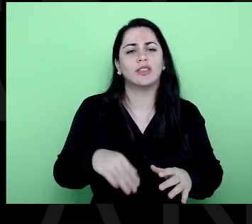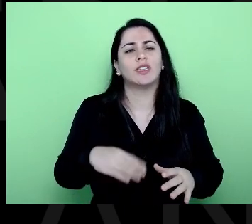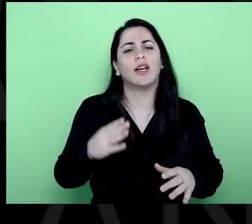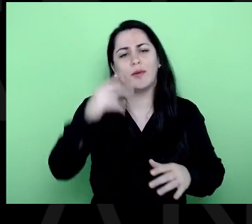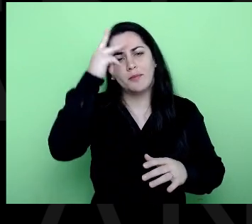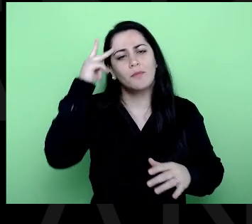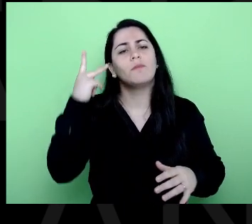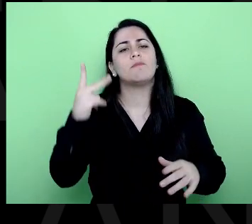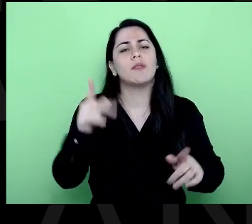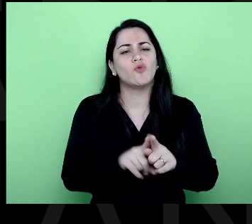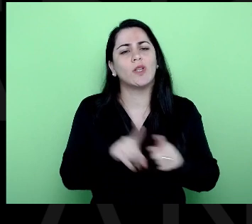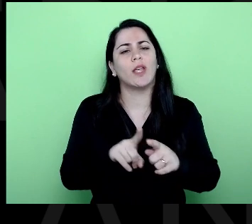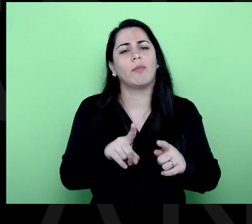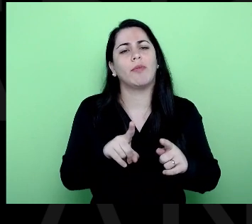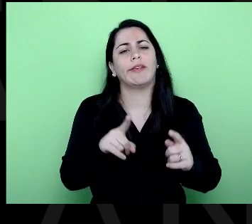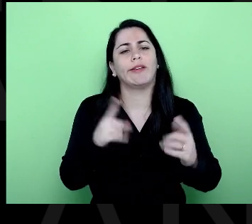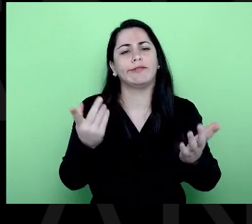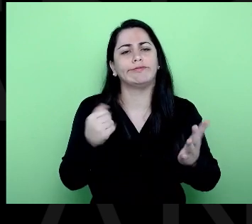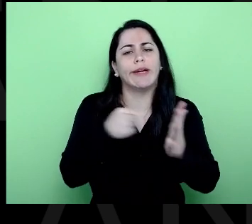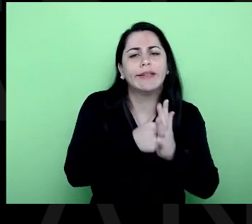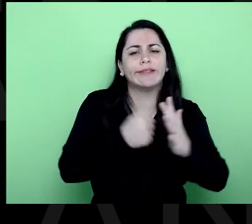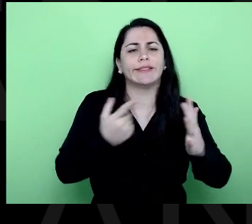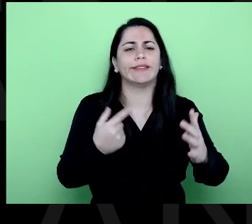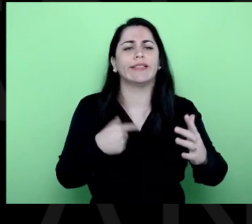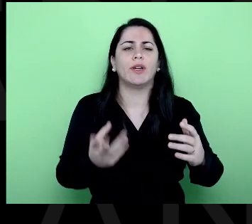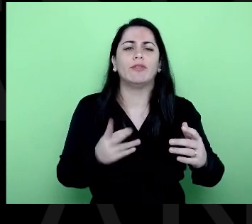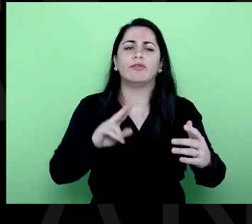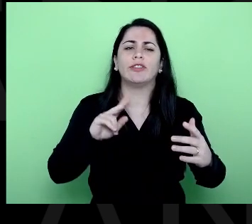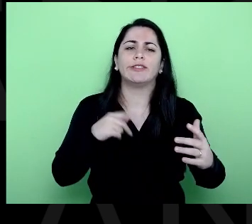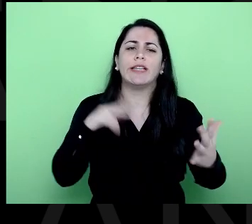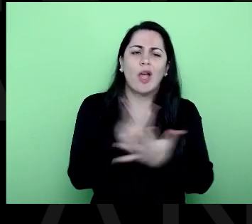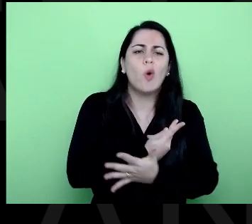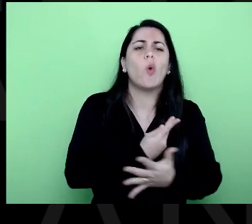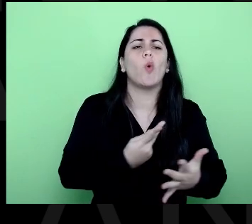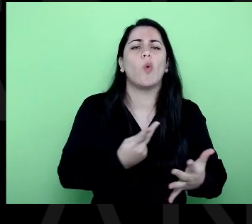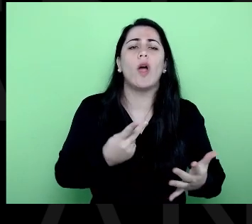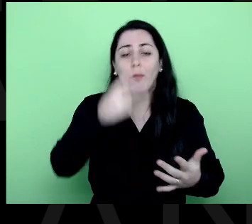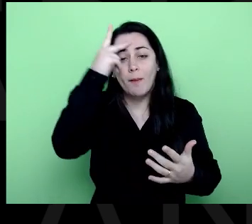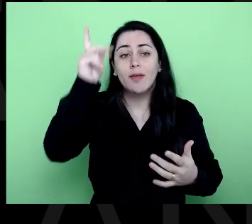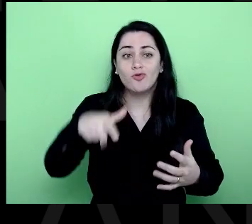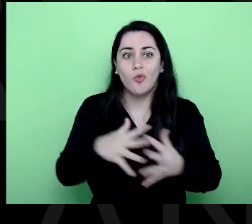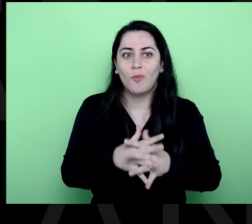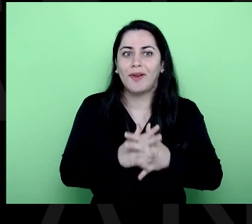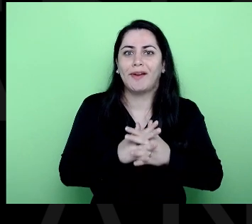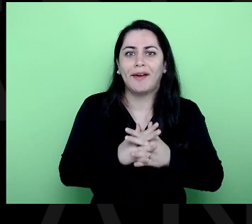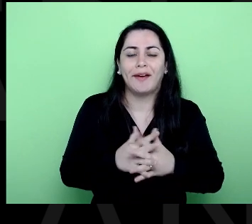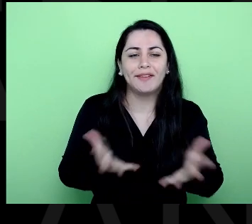cintura e deu chute abaixo da cintura, então ele é esse cara complexo, né? É um cara...